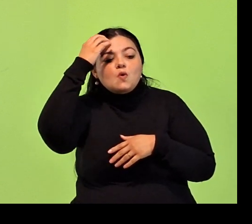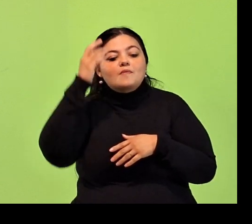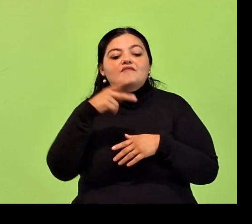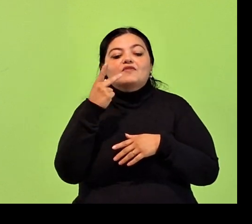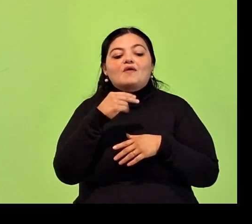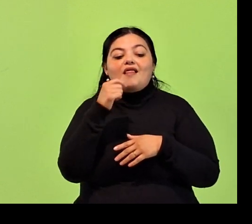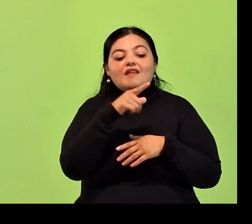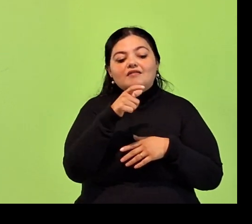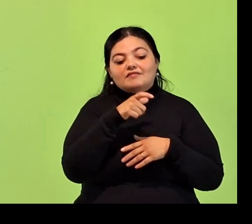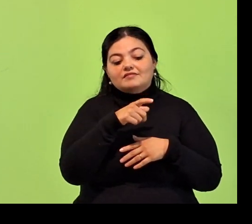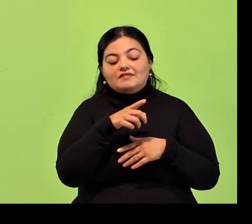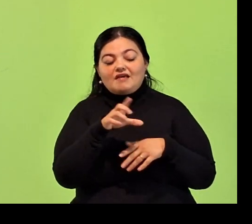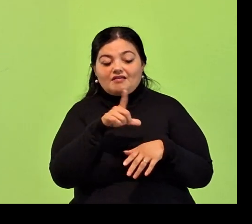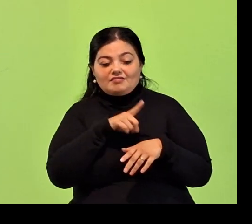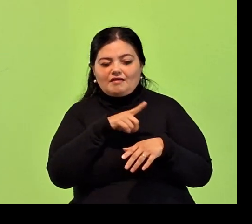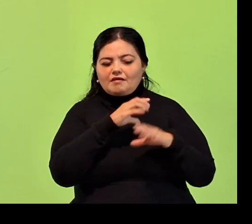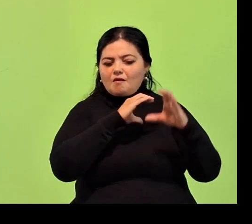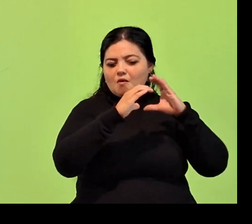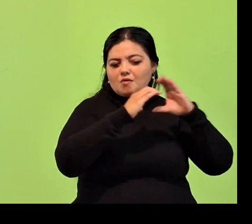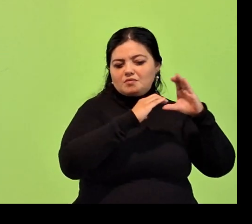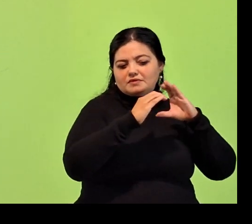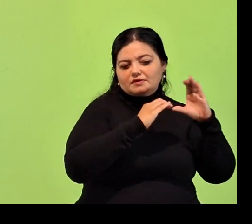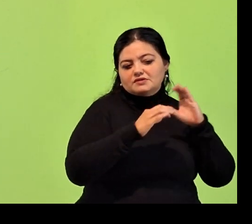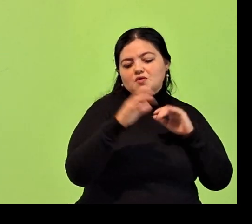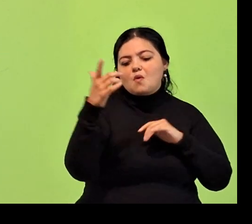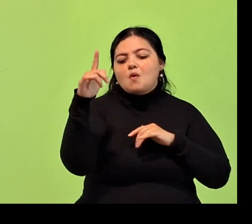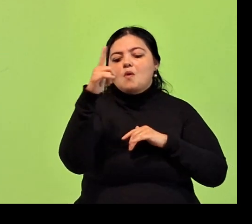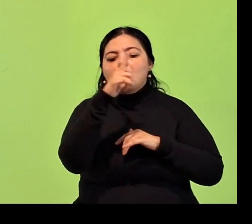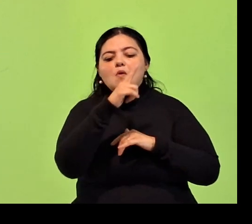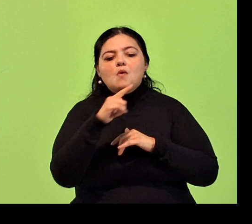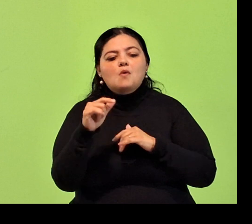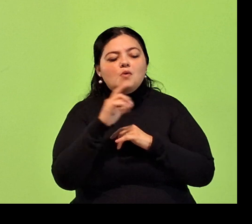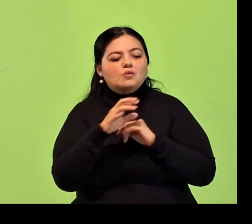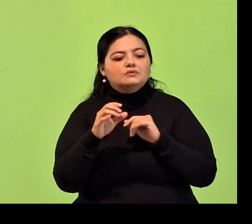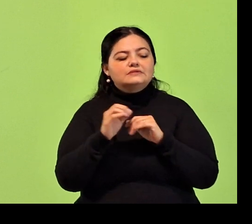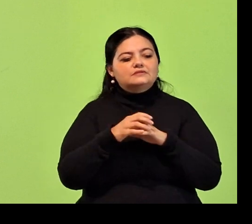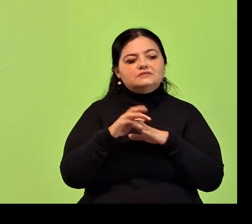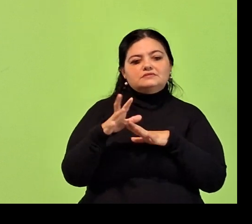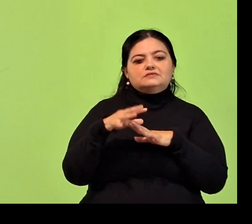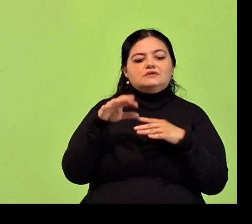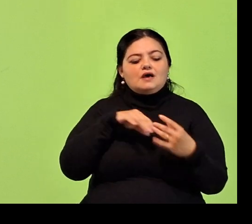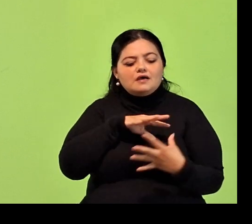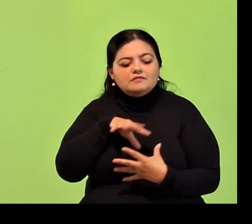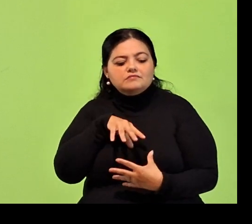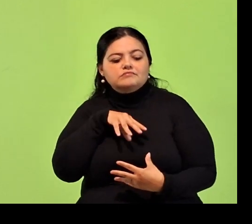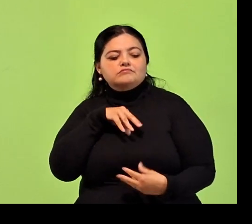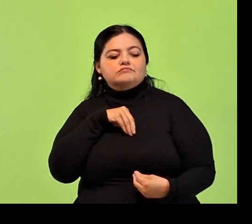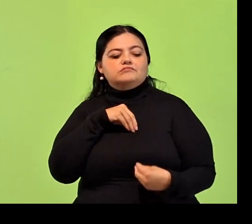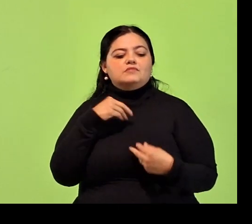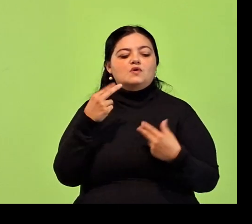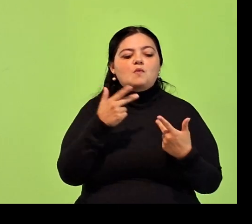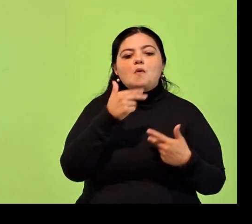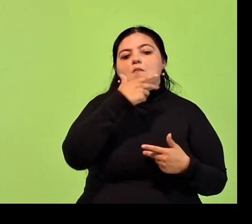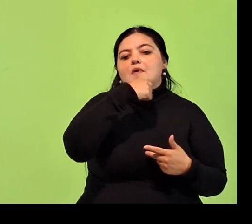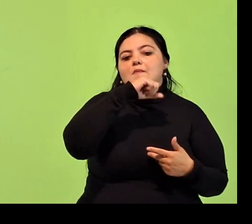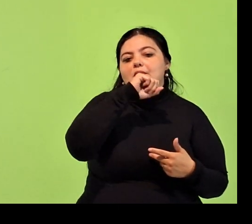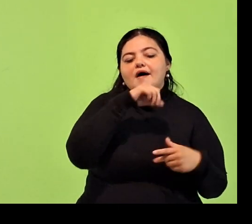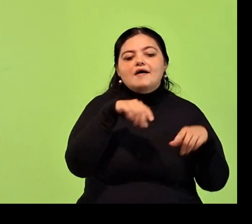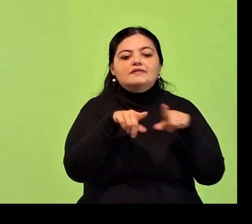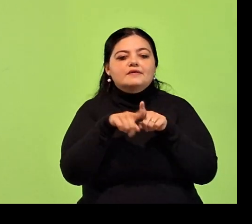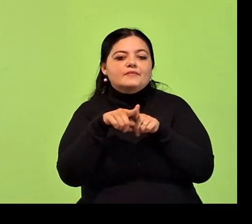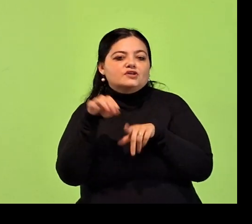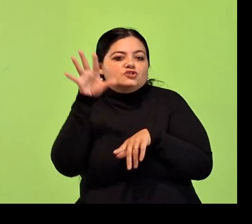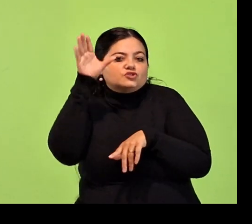superiores, de que Zuíta e outras entidades como seu paizinho e seu tiozinho das